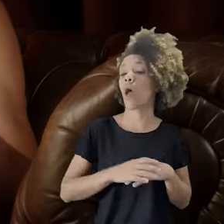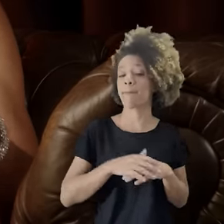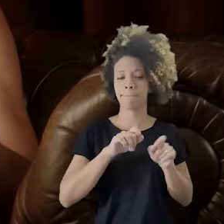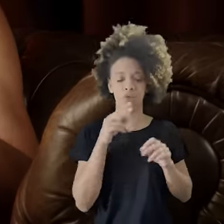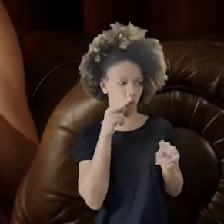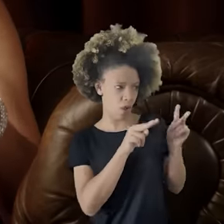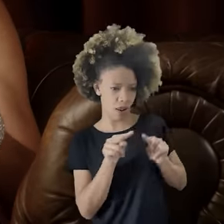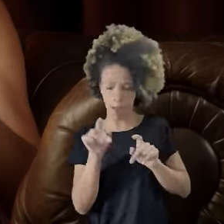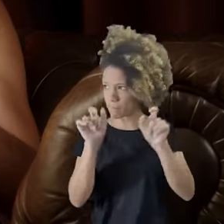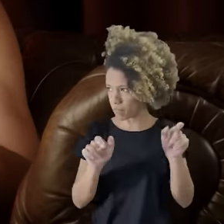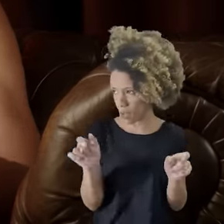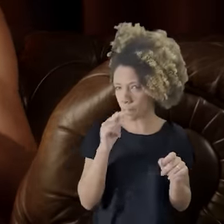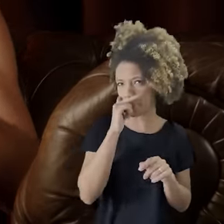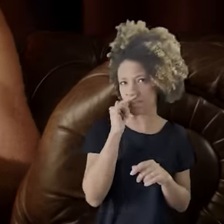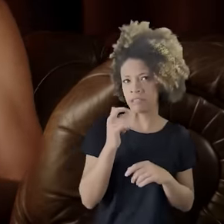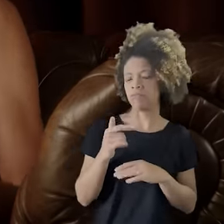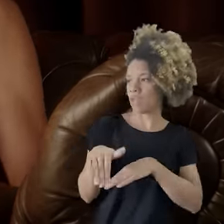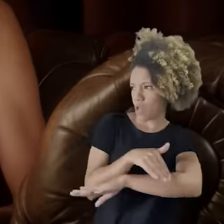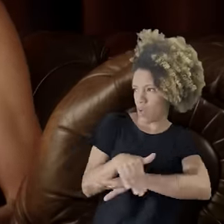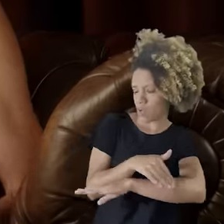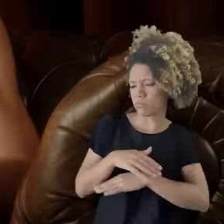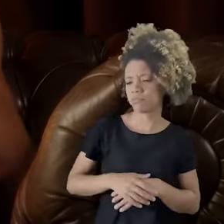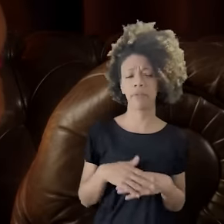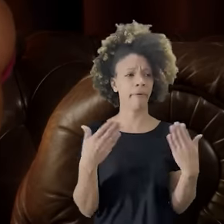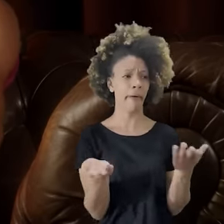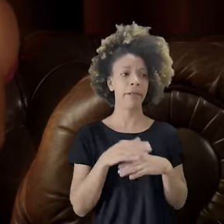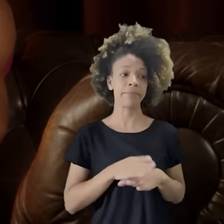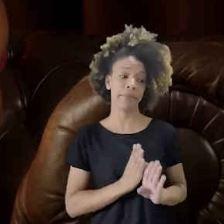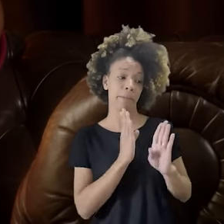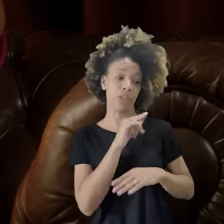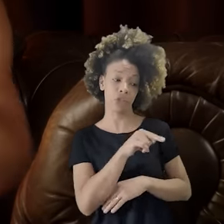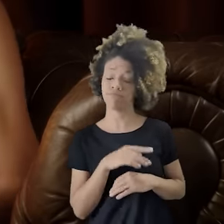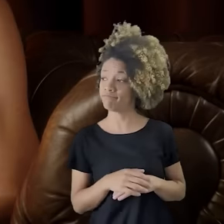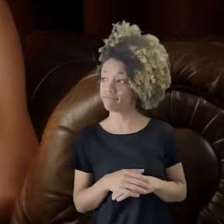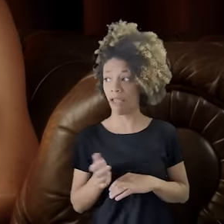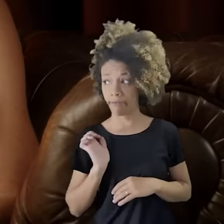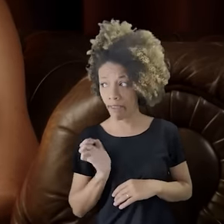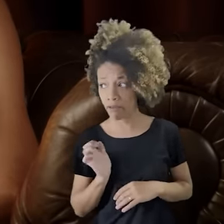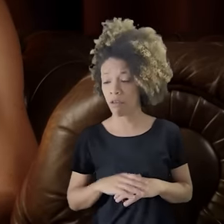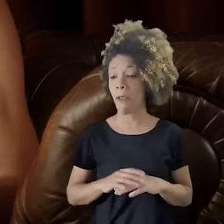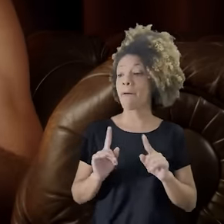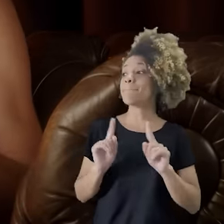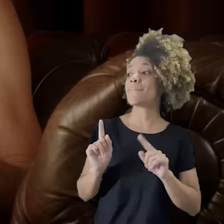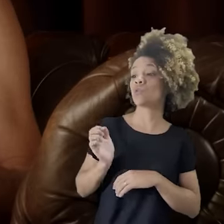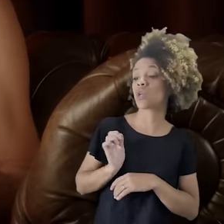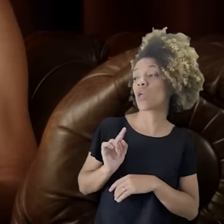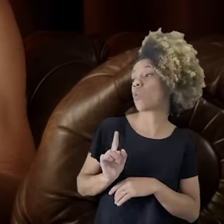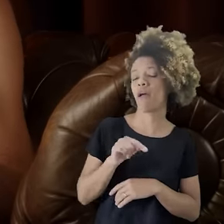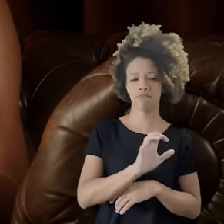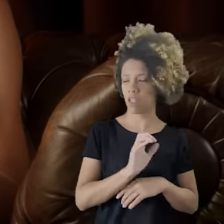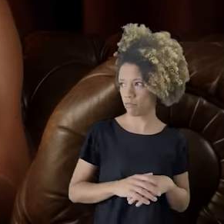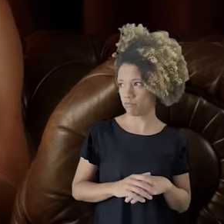pessoa que você pode olhar para uma pessoa é na rua você vê o ano passado você fala assim ah de repente aquele sujeito é gay mas só que o gay